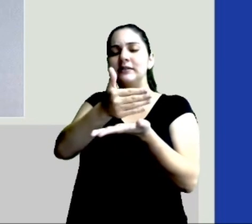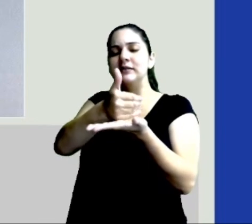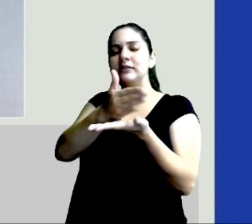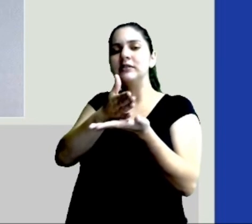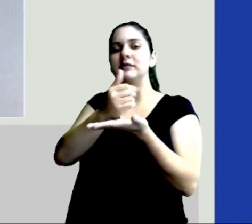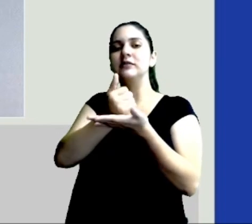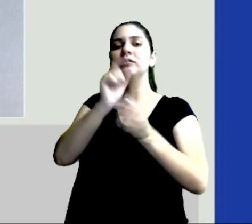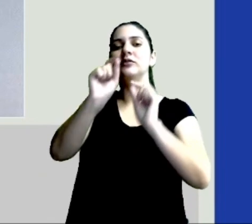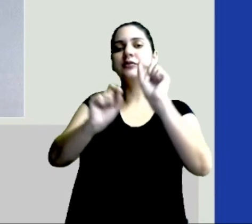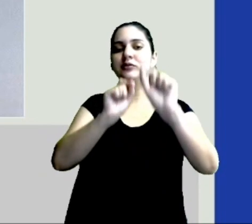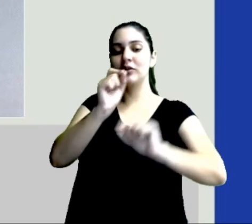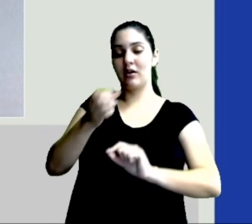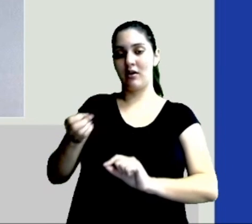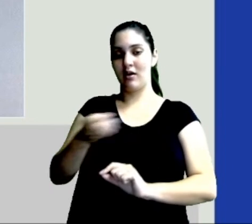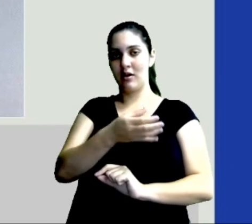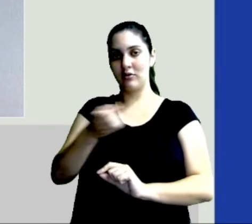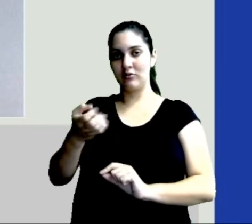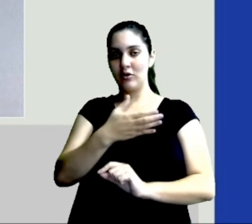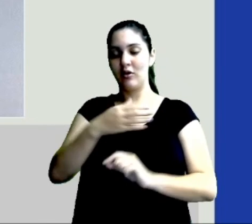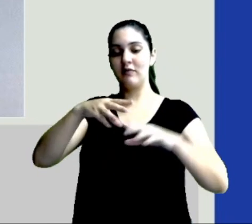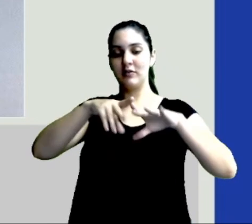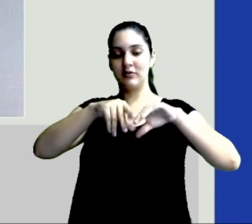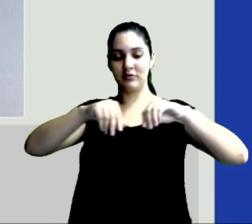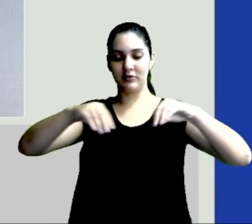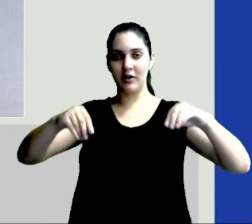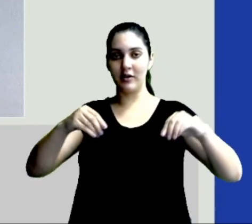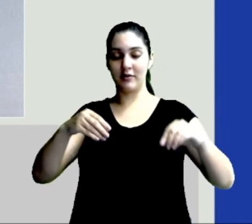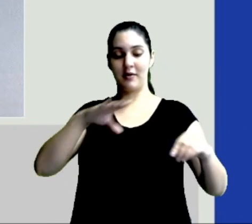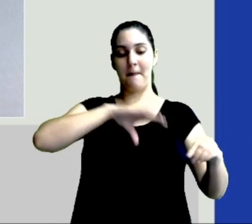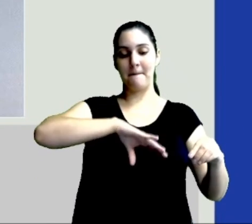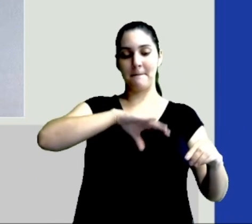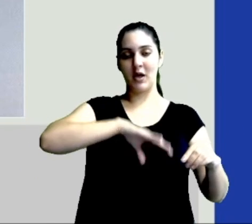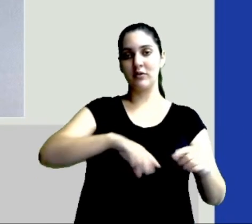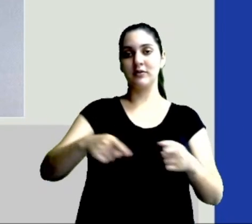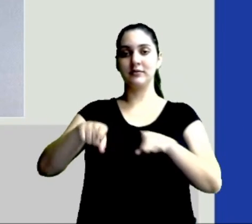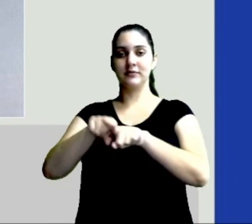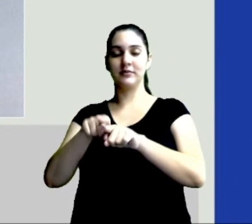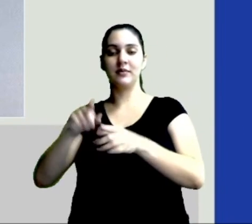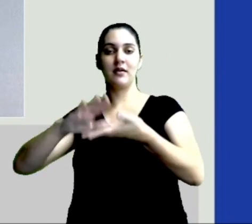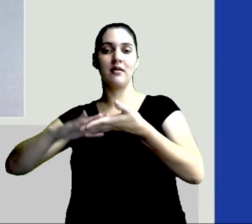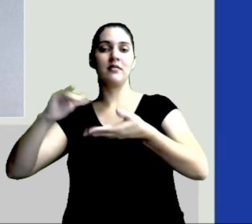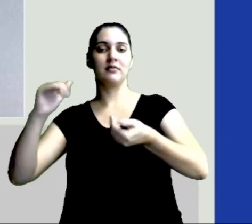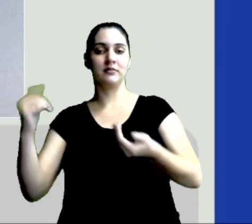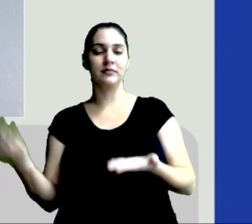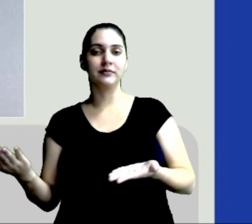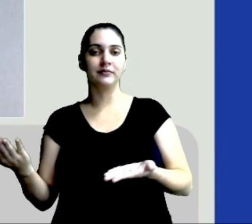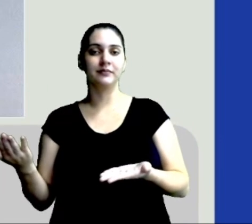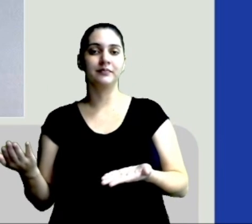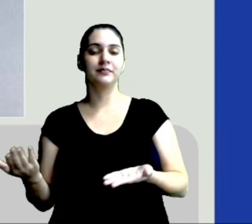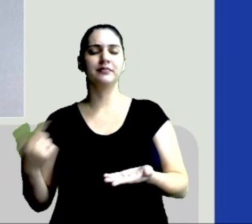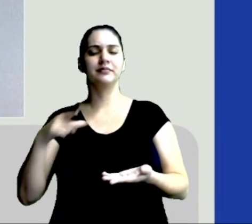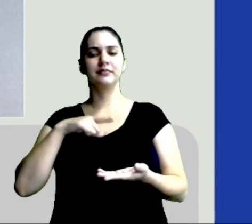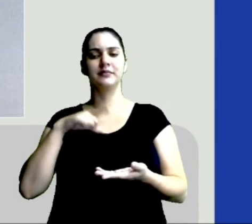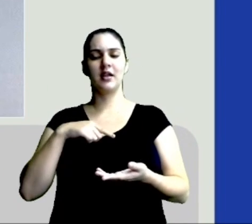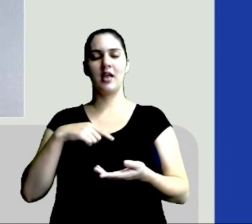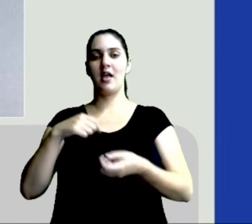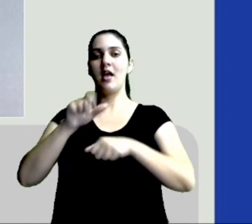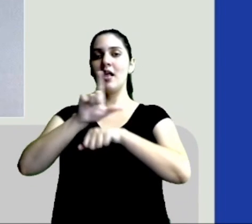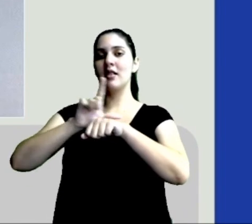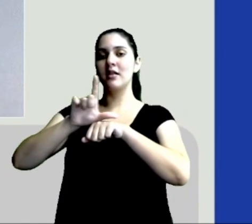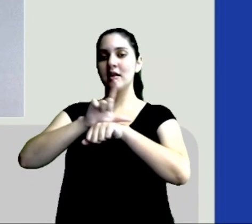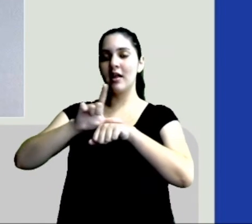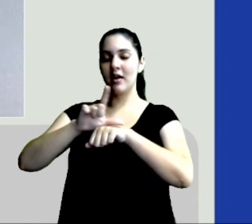dividir as novas terras entre portugueses e espanhóis. Com a partezinha lilás